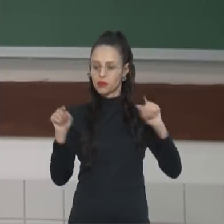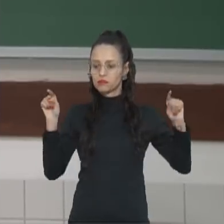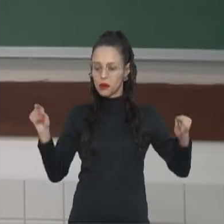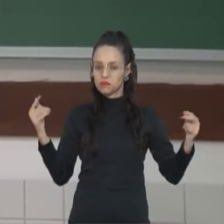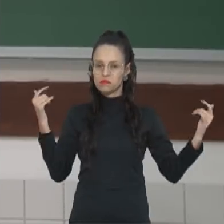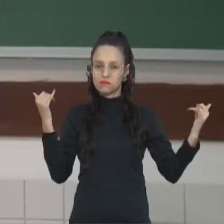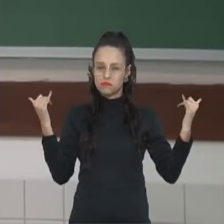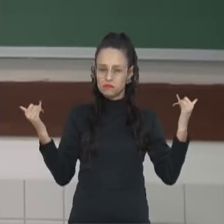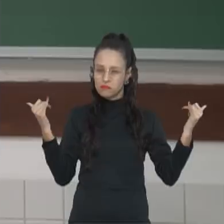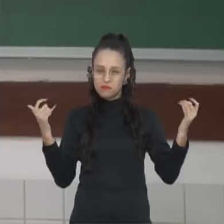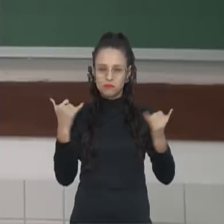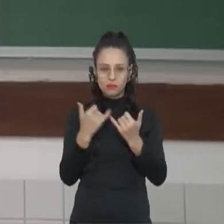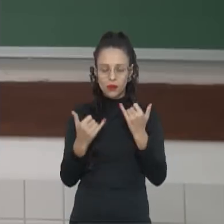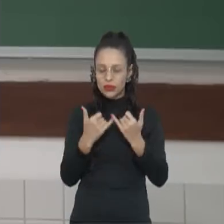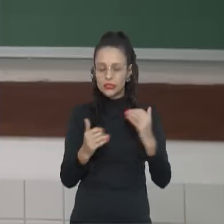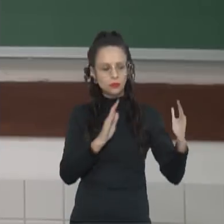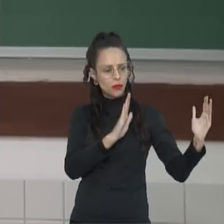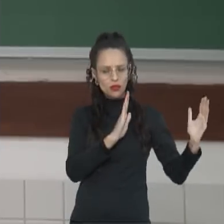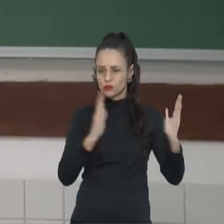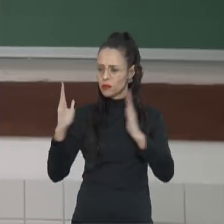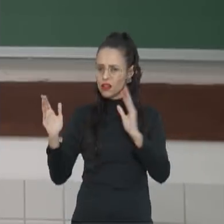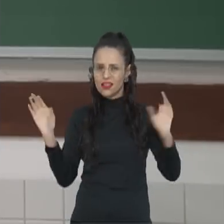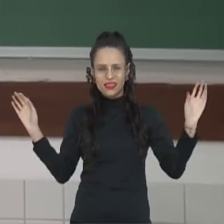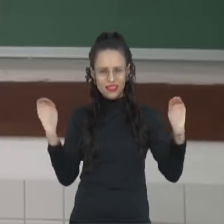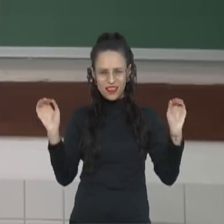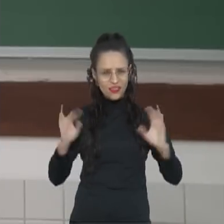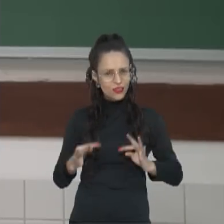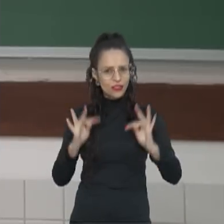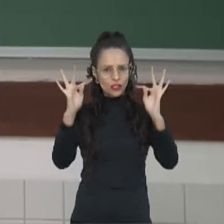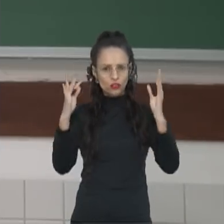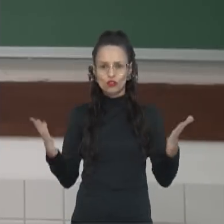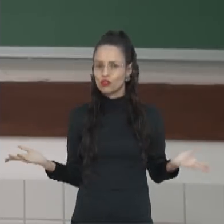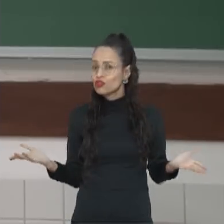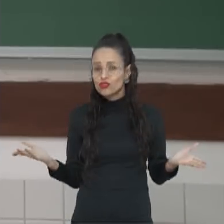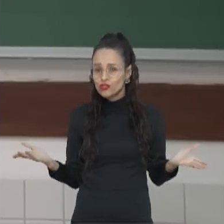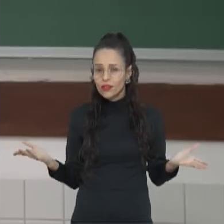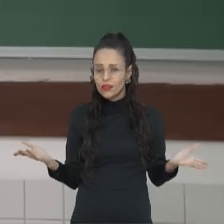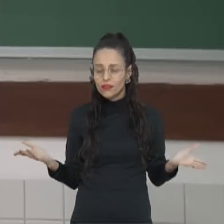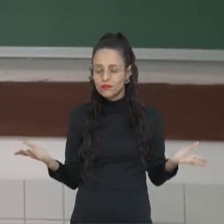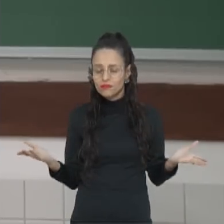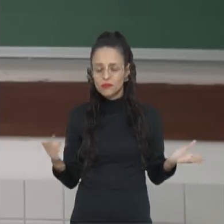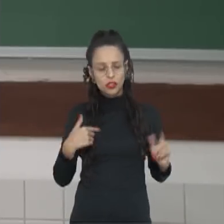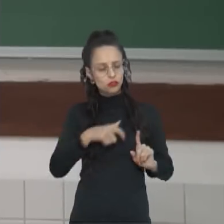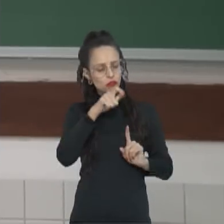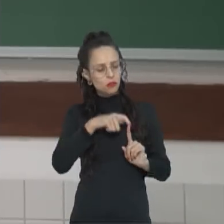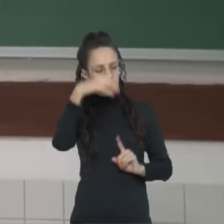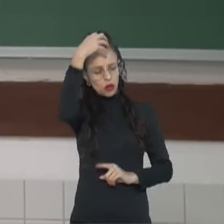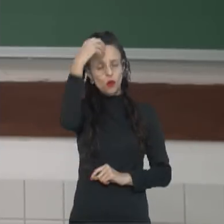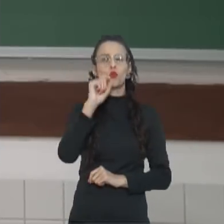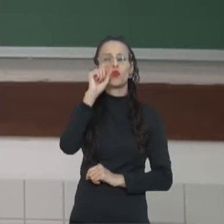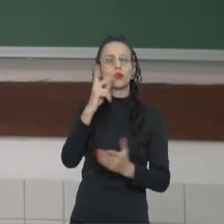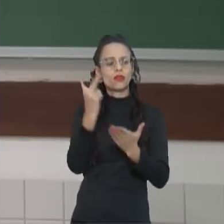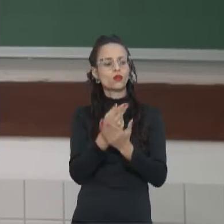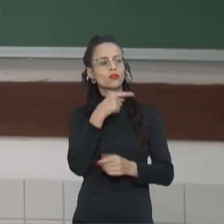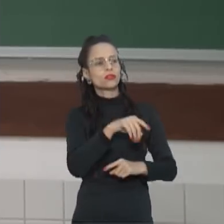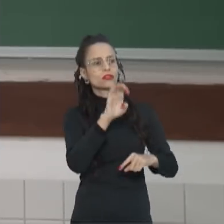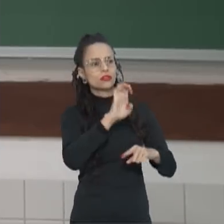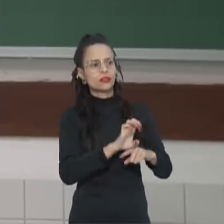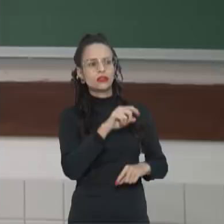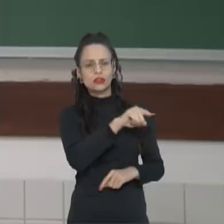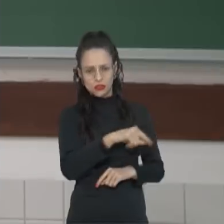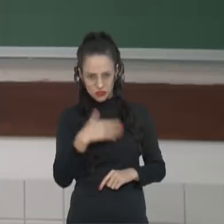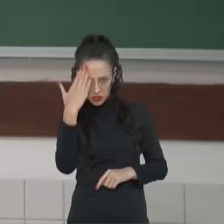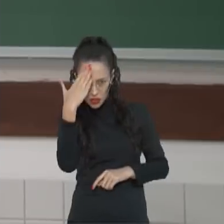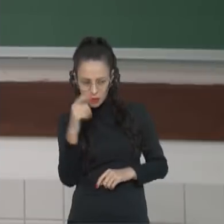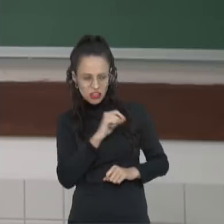Nós estamos falando de um período que não tem nenhuma tecnologia. Eu sou o imperador Sapa-Inca, vamos lá. Eu preciso saber o que está acontecendo na província fulana, porque sabendo que